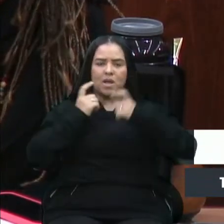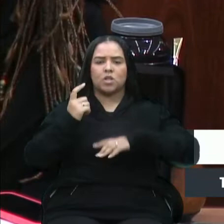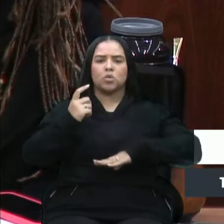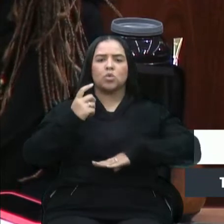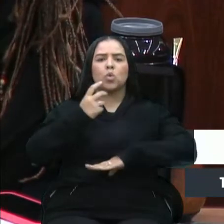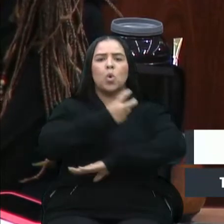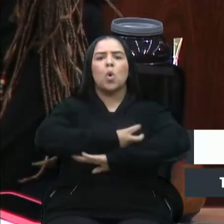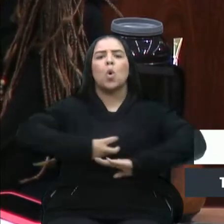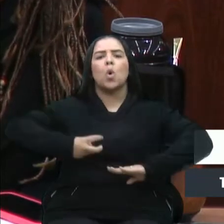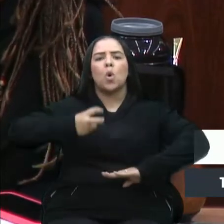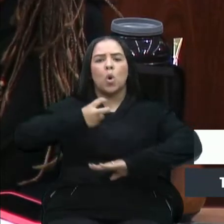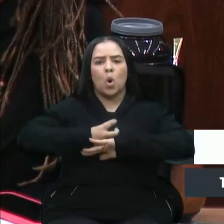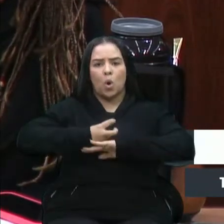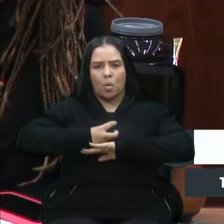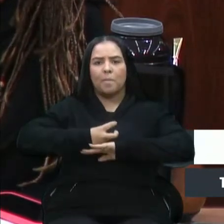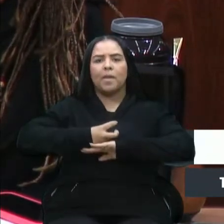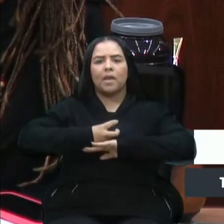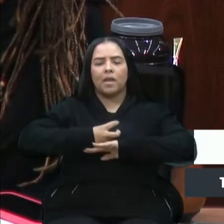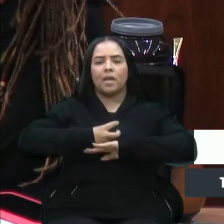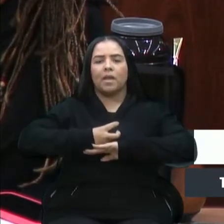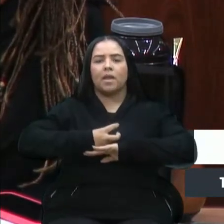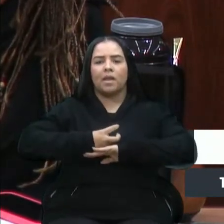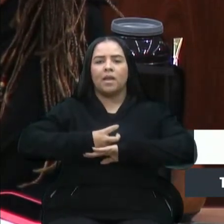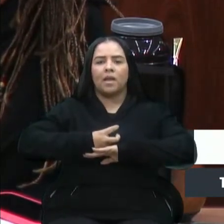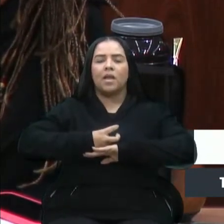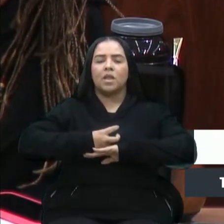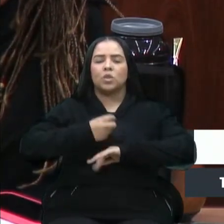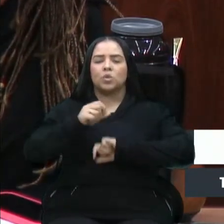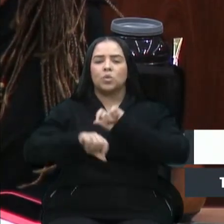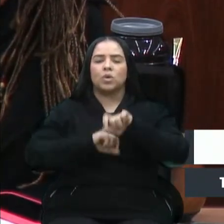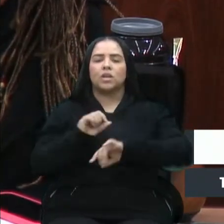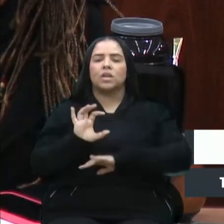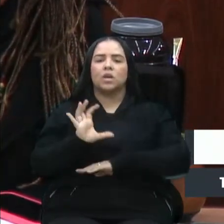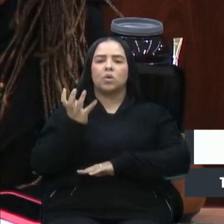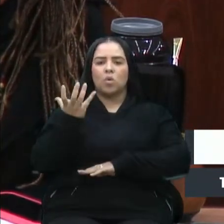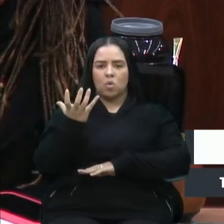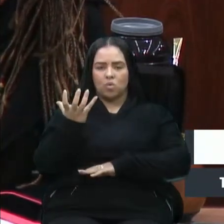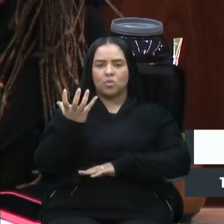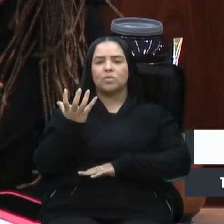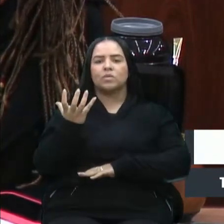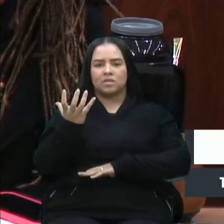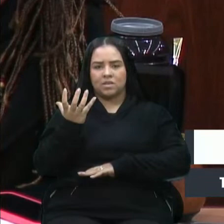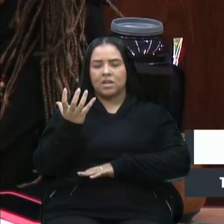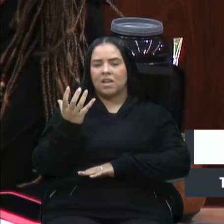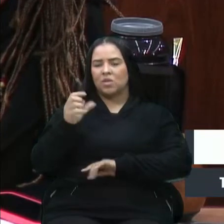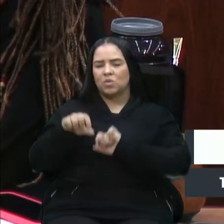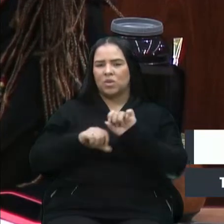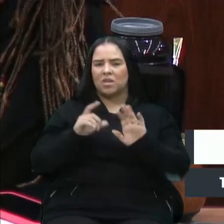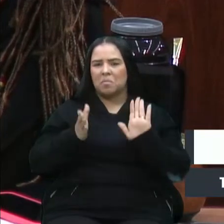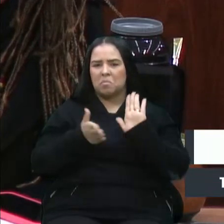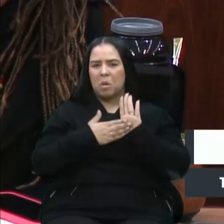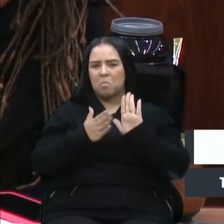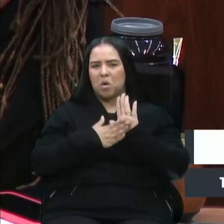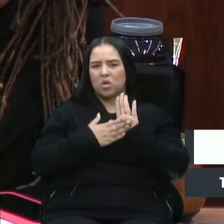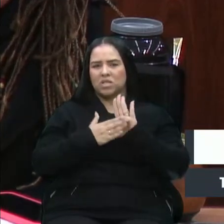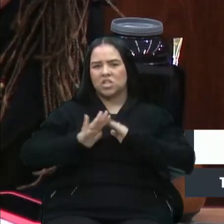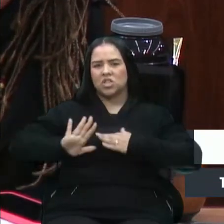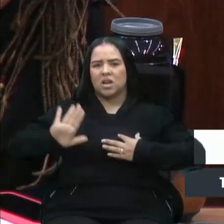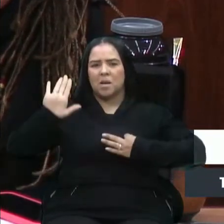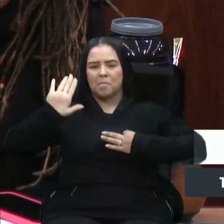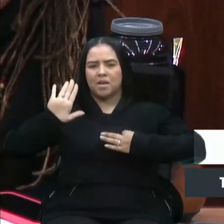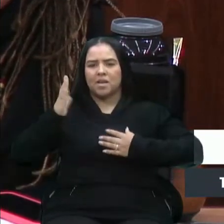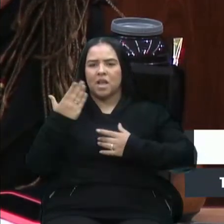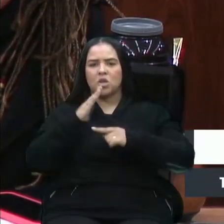iminência da derrota Eleitoral do que encontrar alternativas e fazer proposta de campanha de pré-campanha que